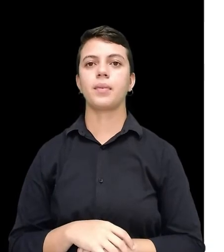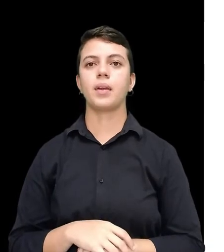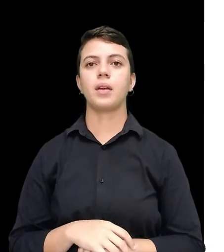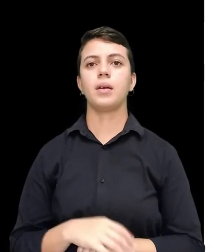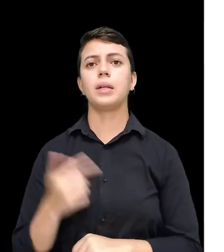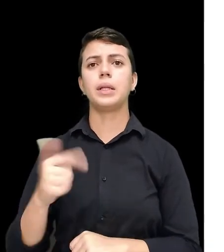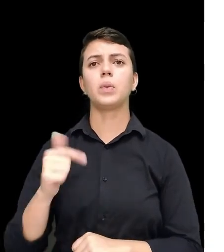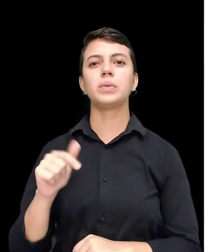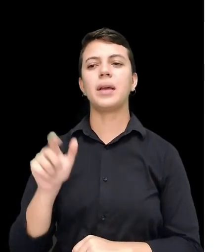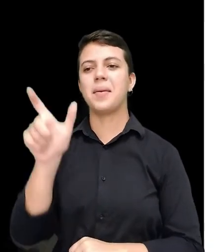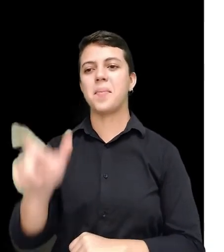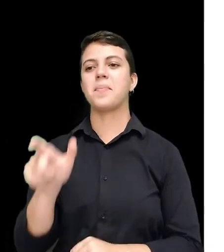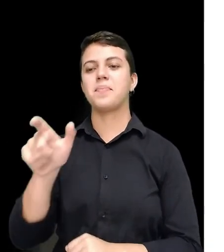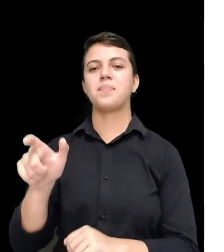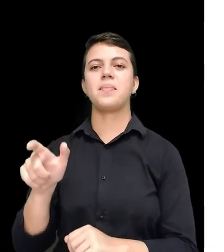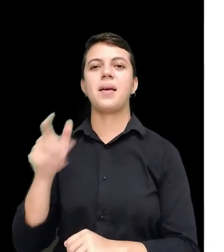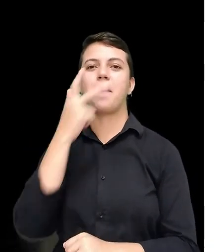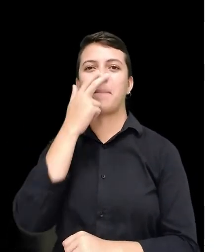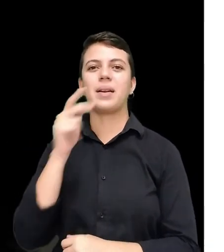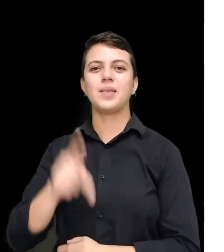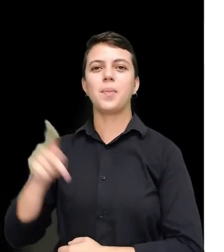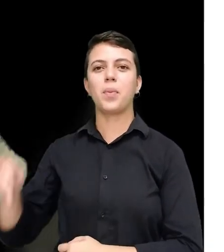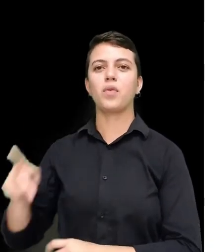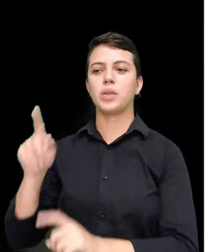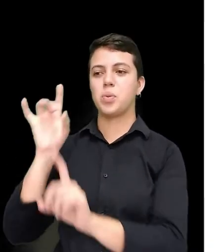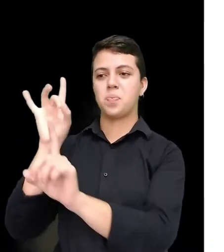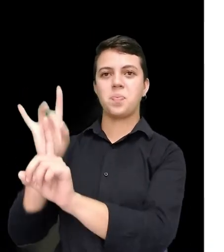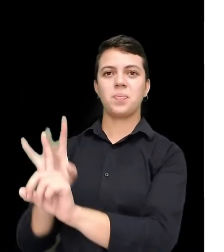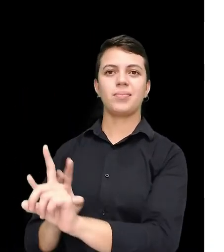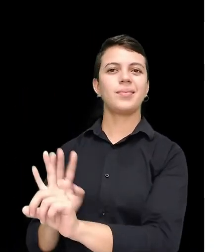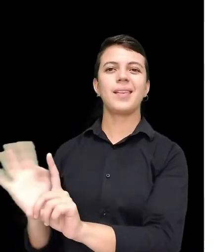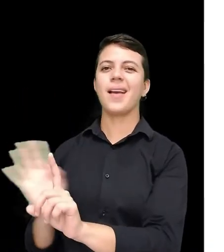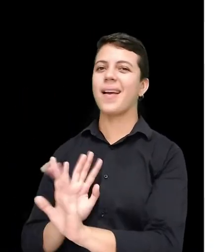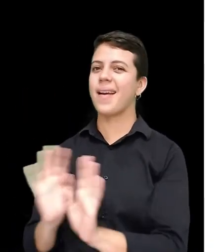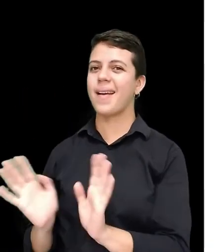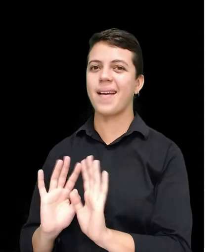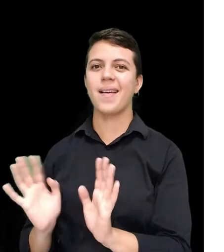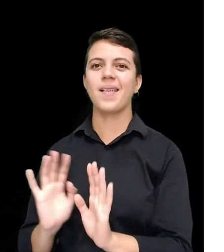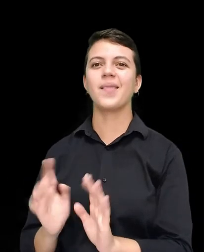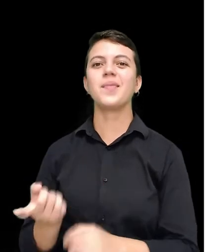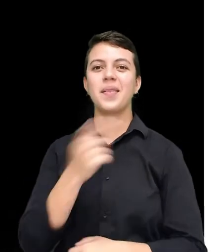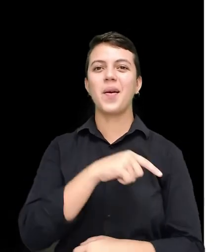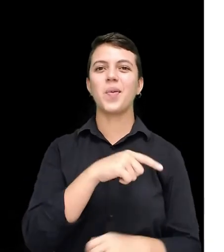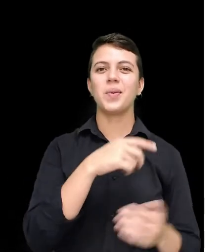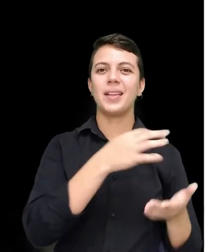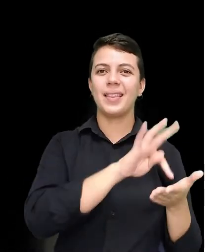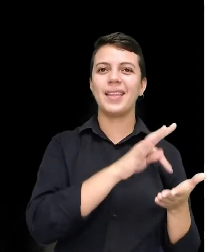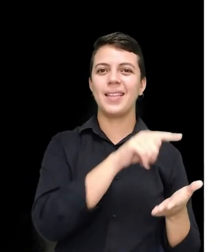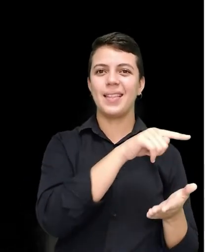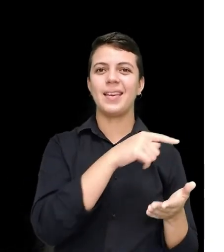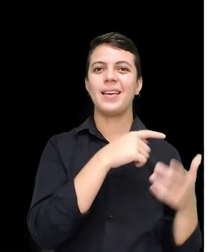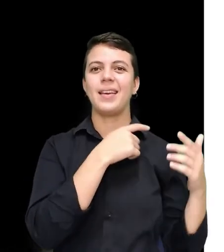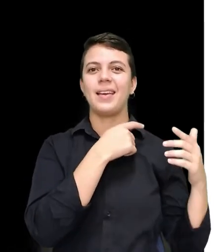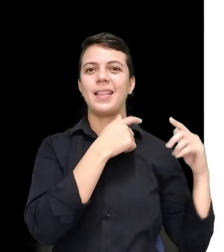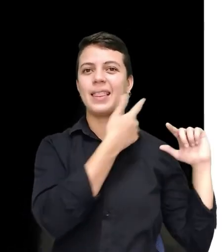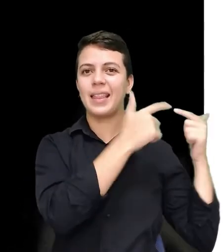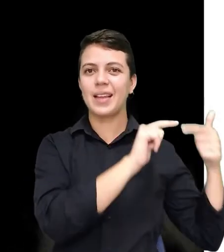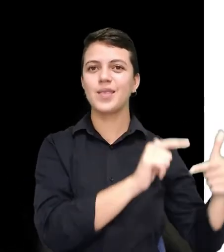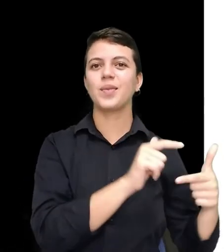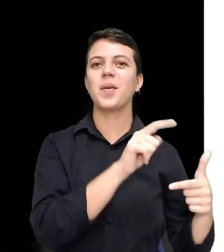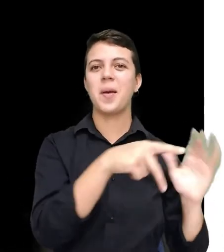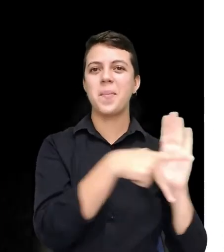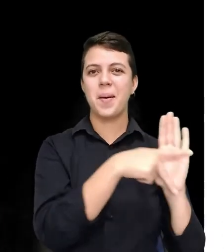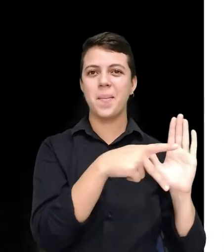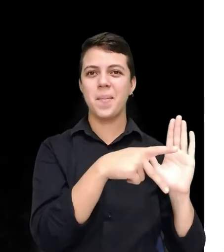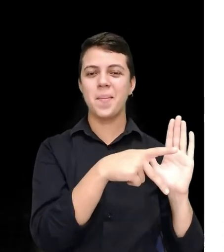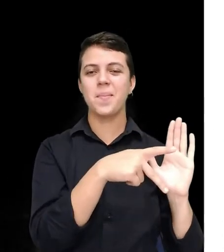lugar privilegiado agora para o professor, diferente da tradicional, como antes, né?